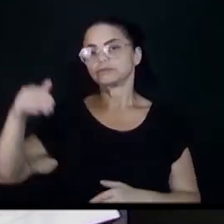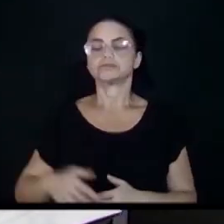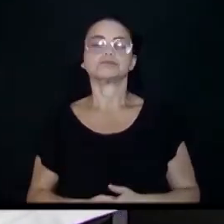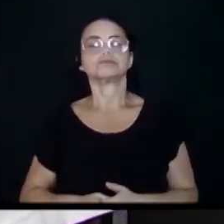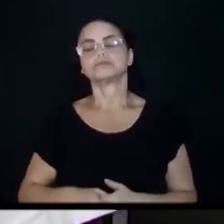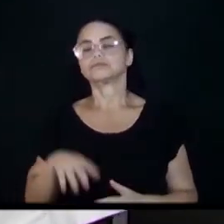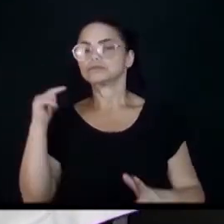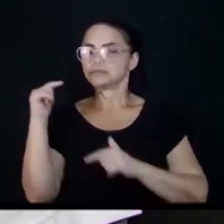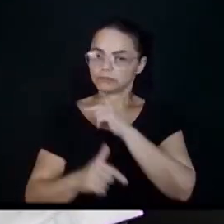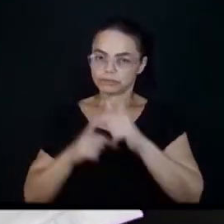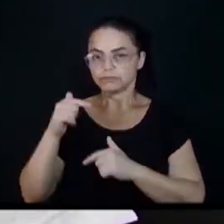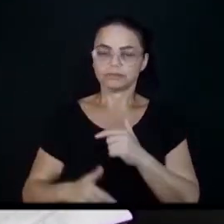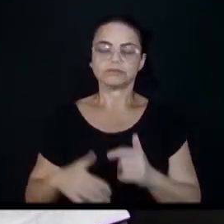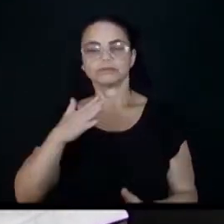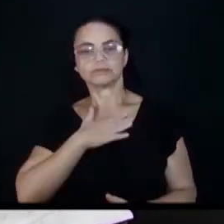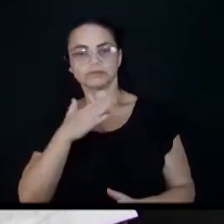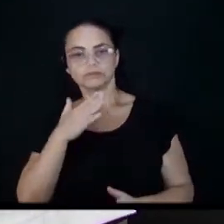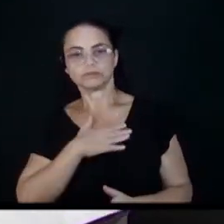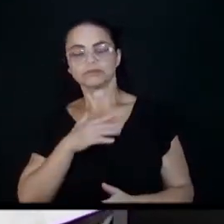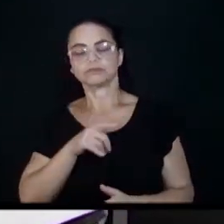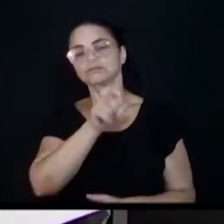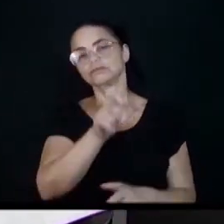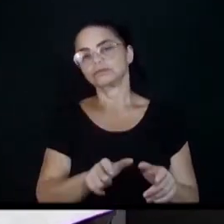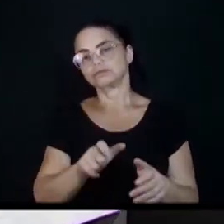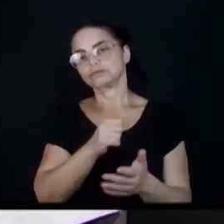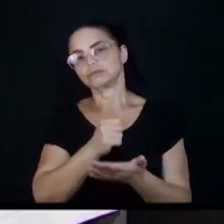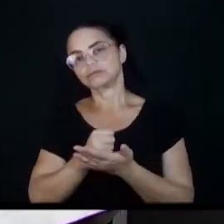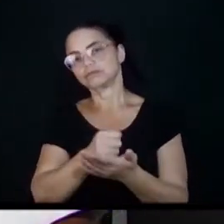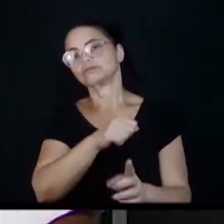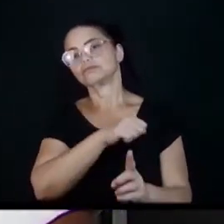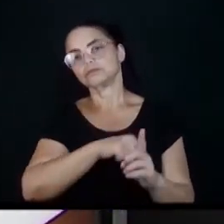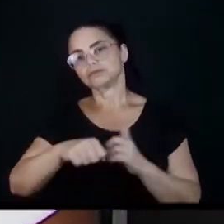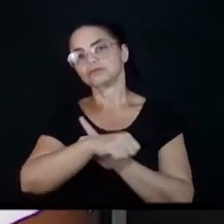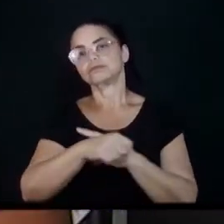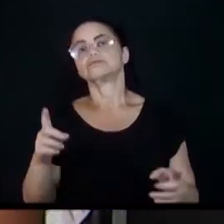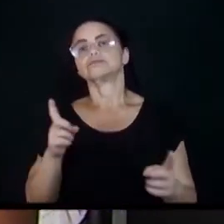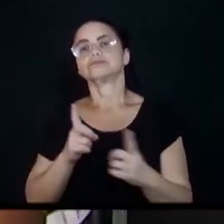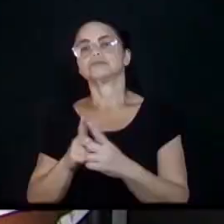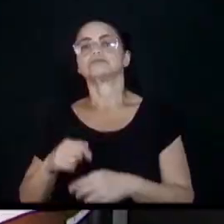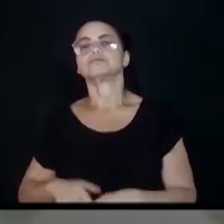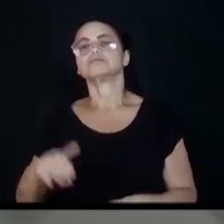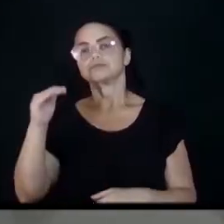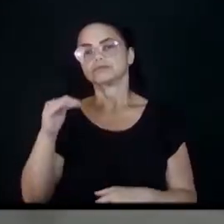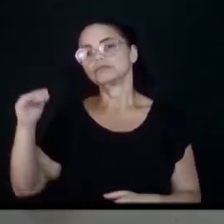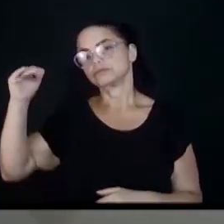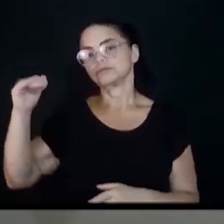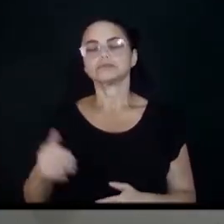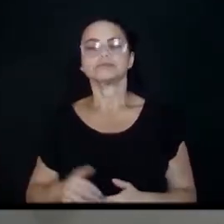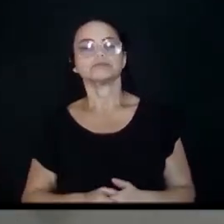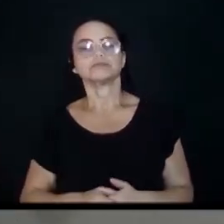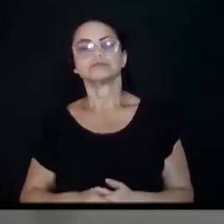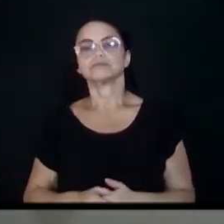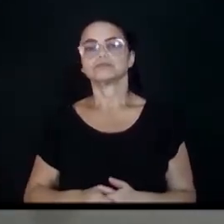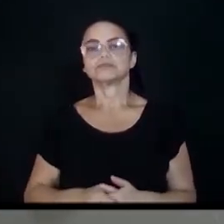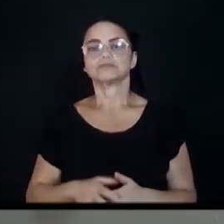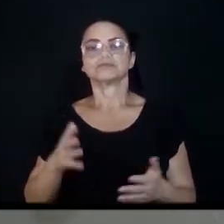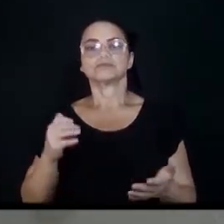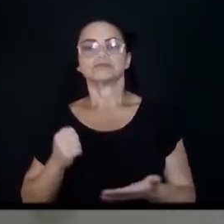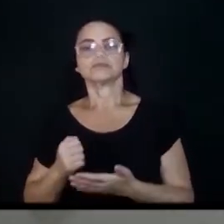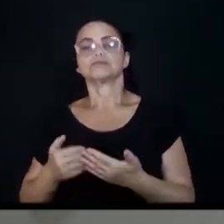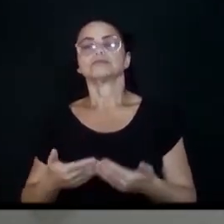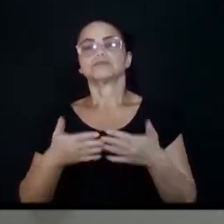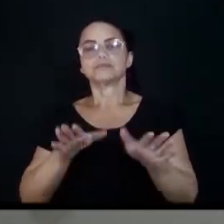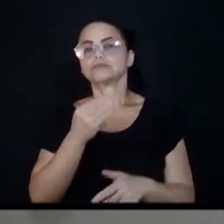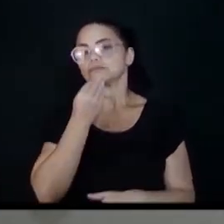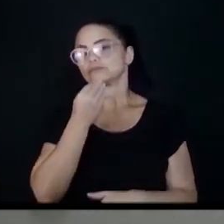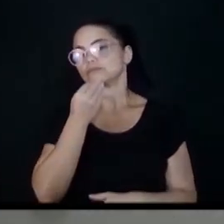meu, mas é da outra assistente social, que atende também os adultos, é abrir as portas para entrar